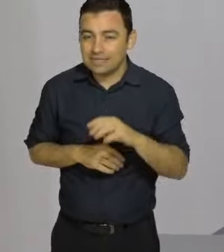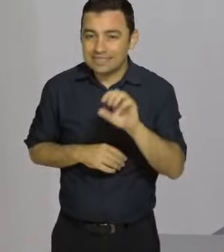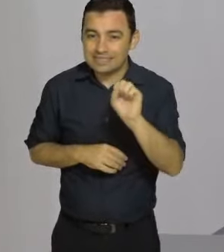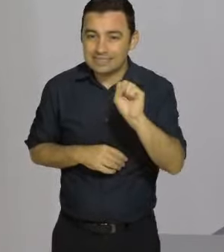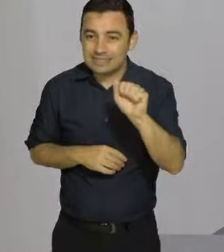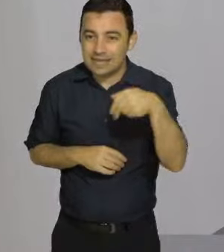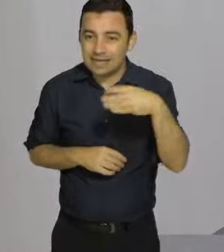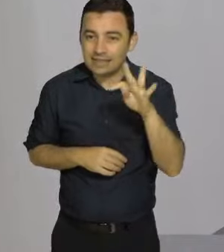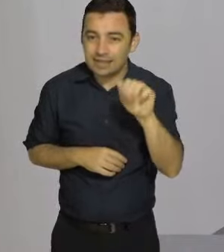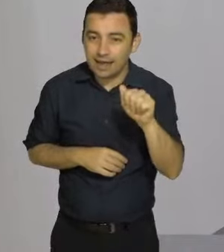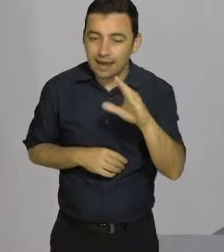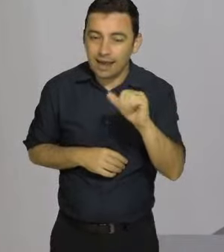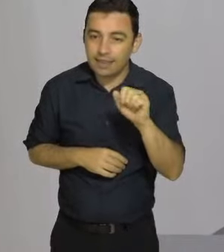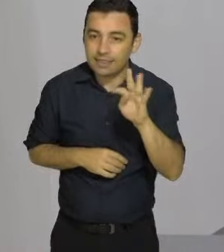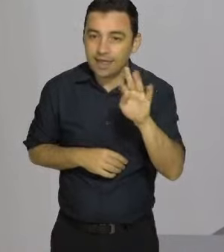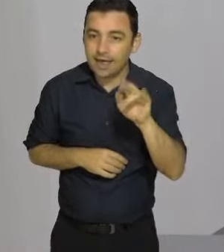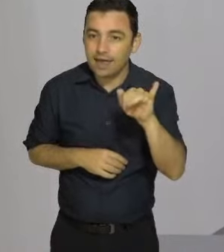Catarina de Alexandria.